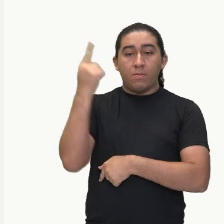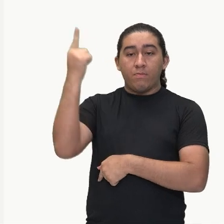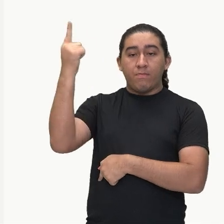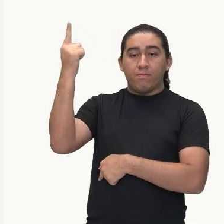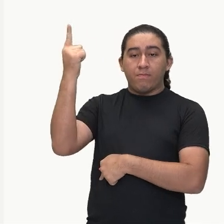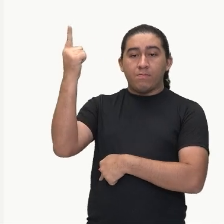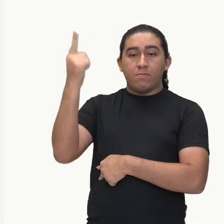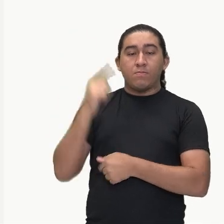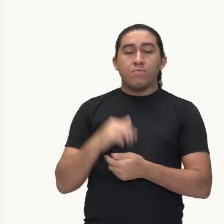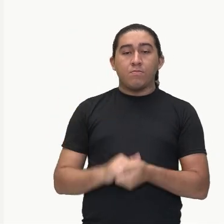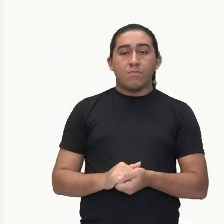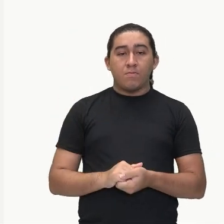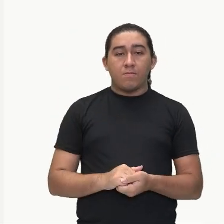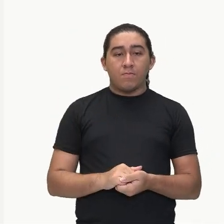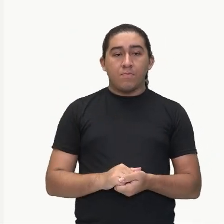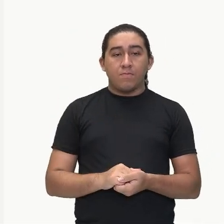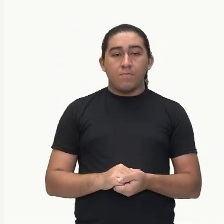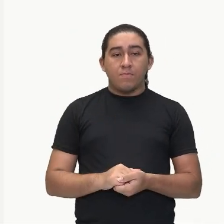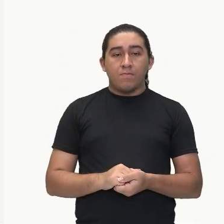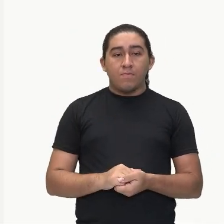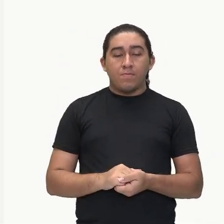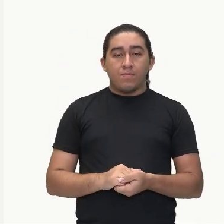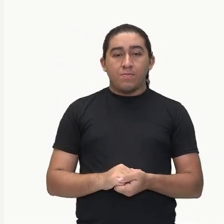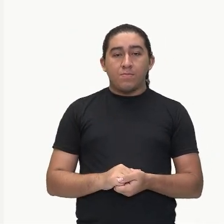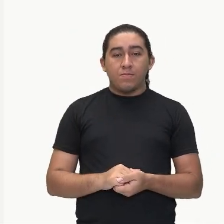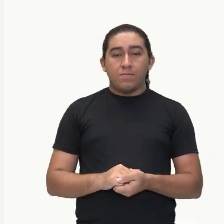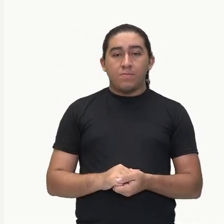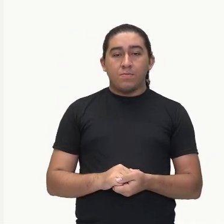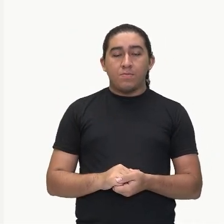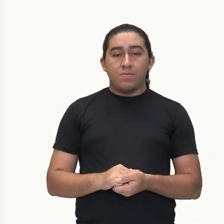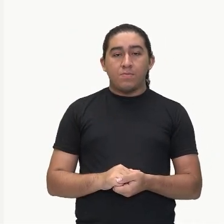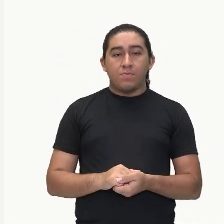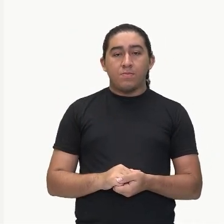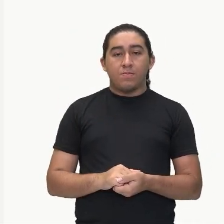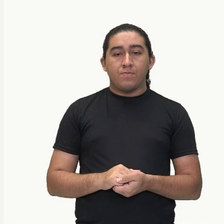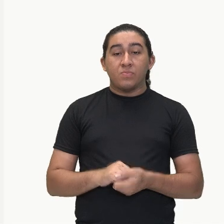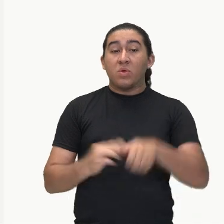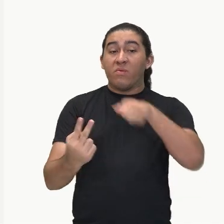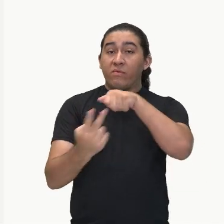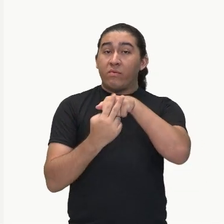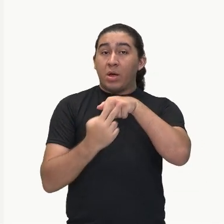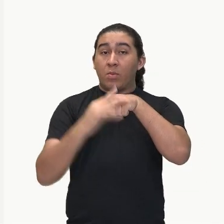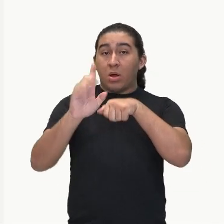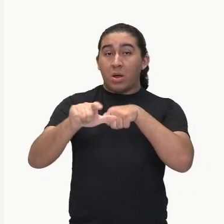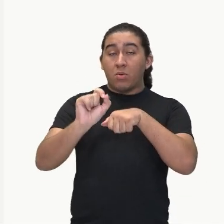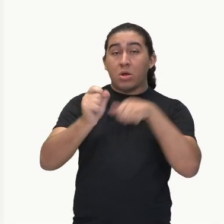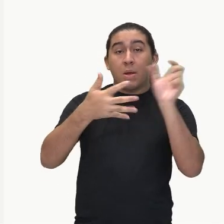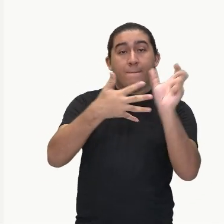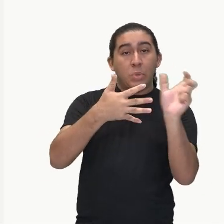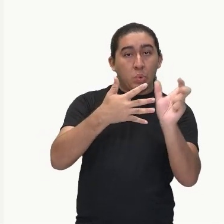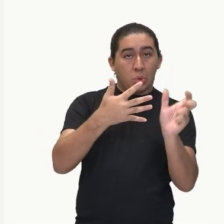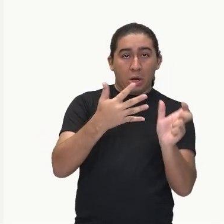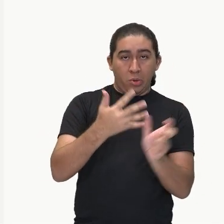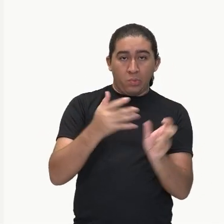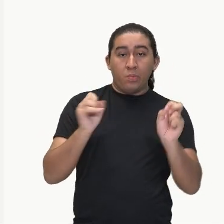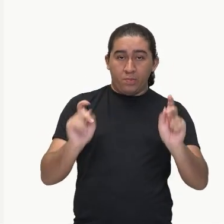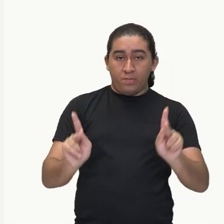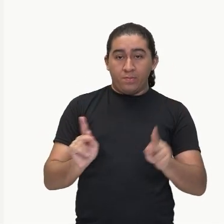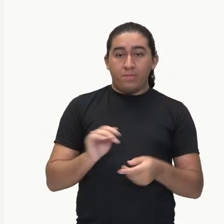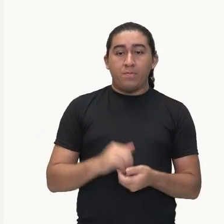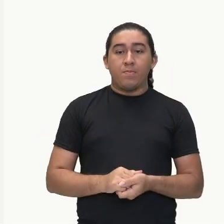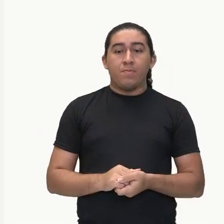com sujeitos ligados por como, assim como, bem como, o verbo é conjugado no